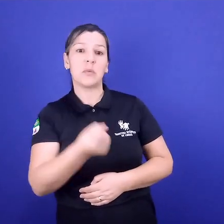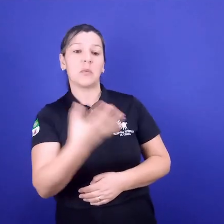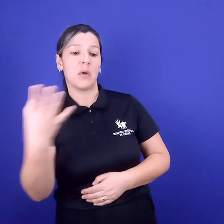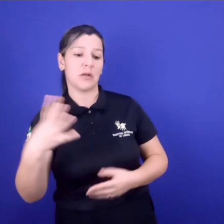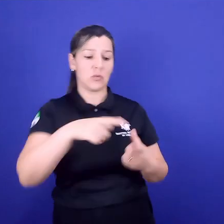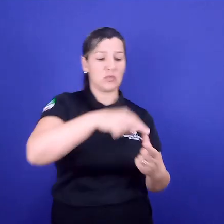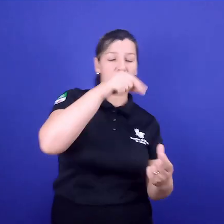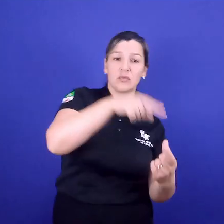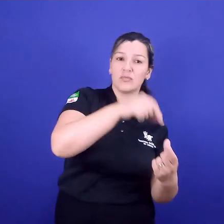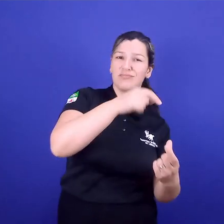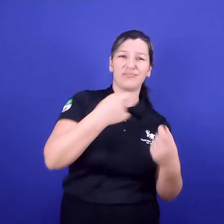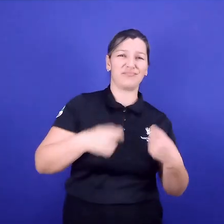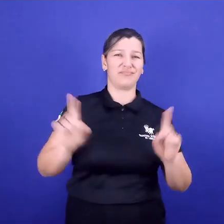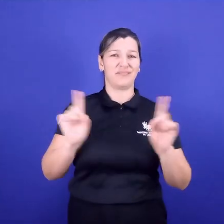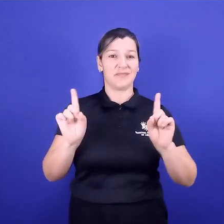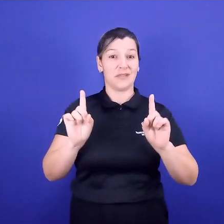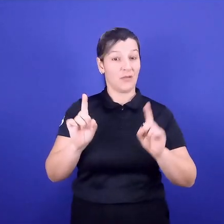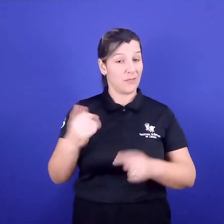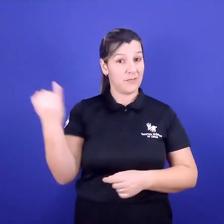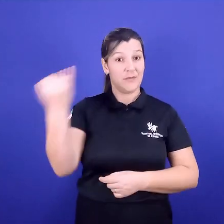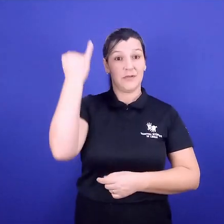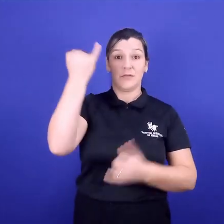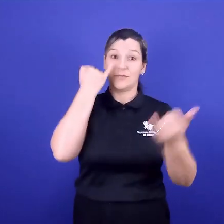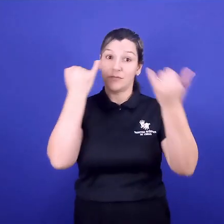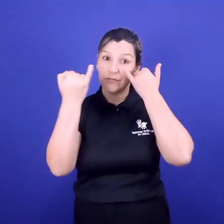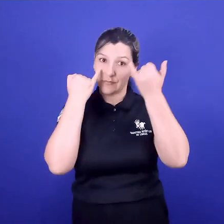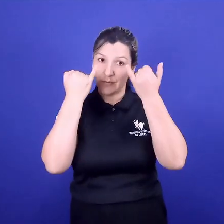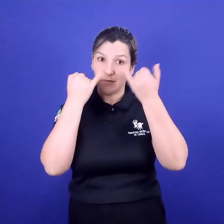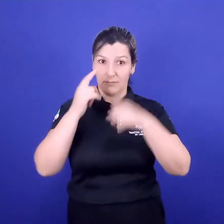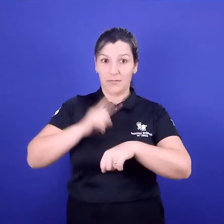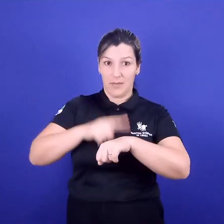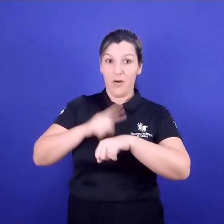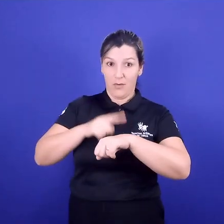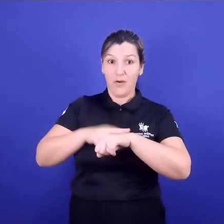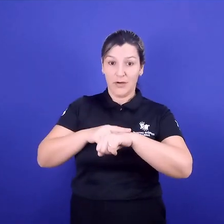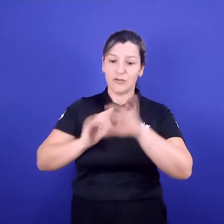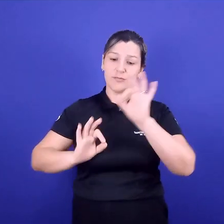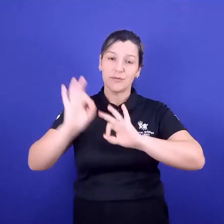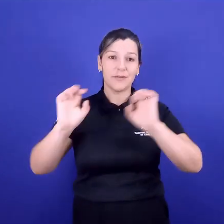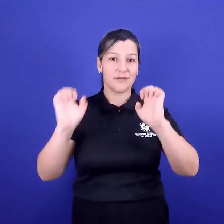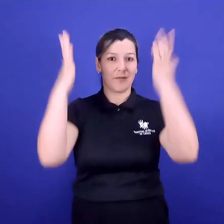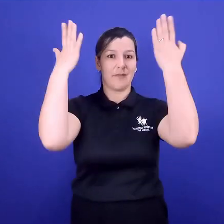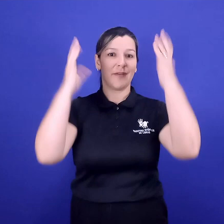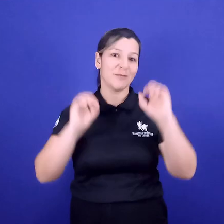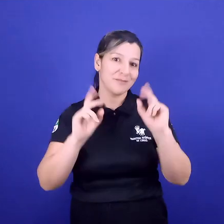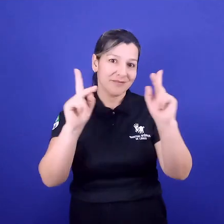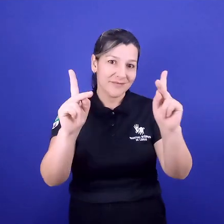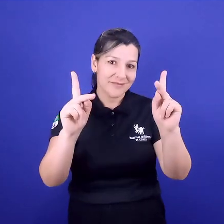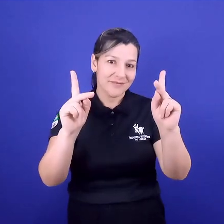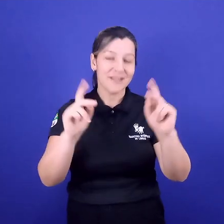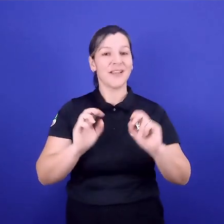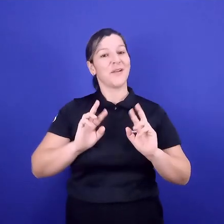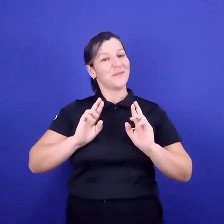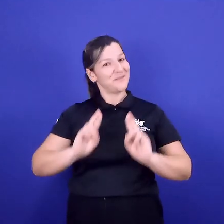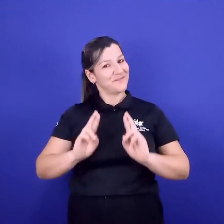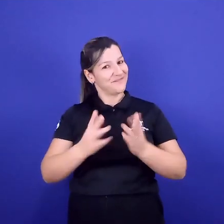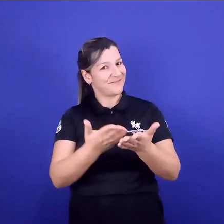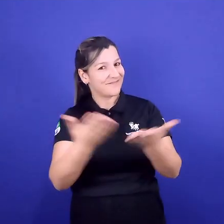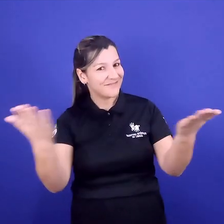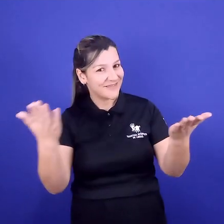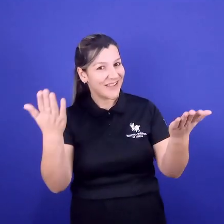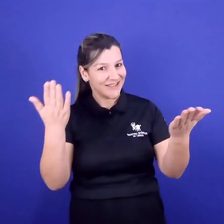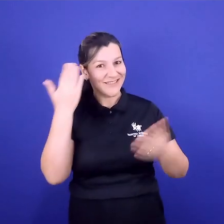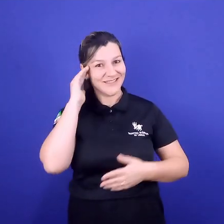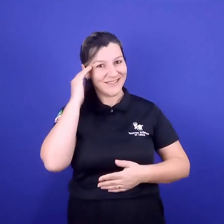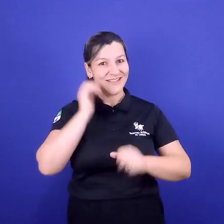não há necessidade de decorar isso, é importante vocês saberem e procurarem quando forem trabalhar com isso, beleza? Espero